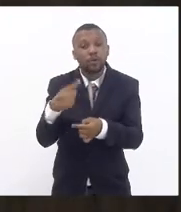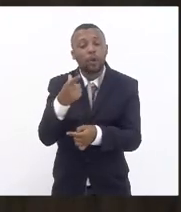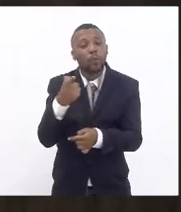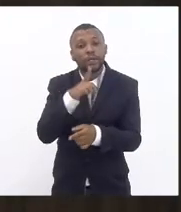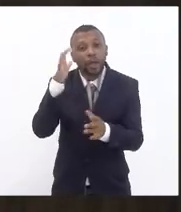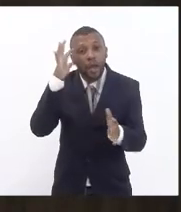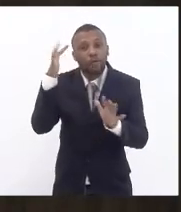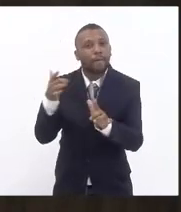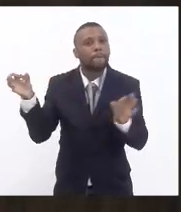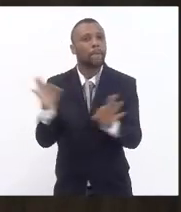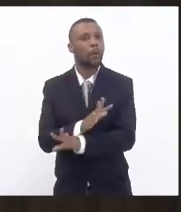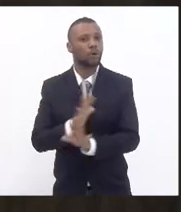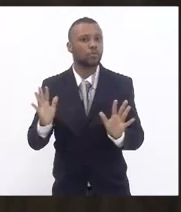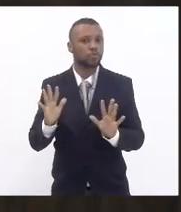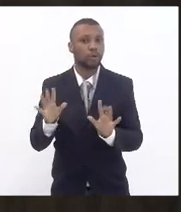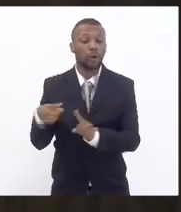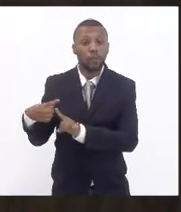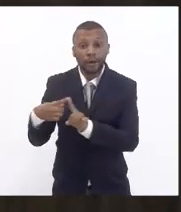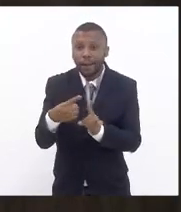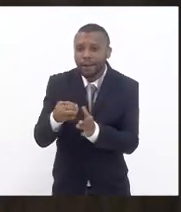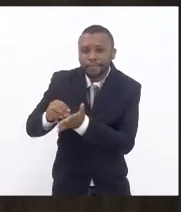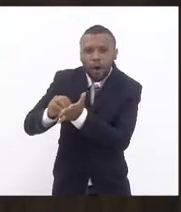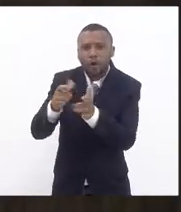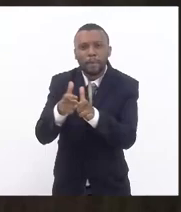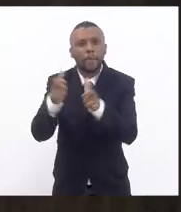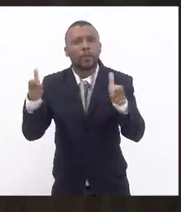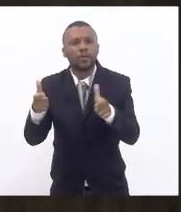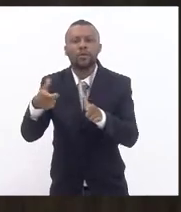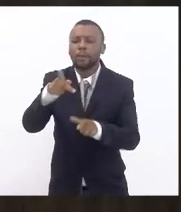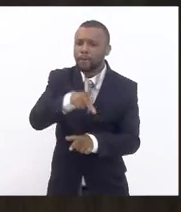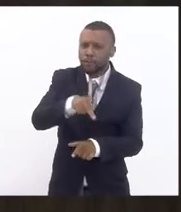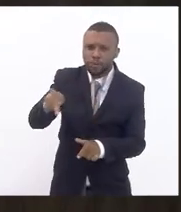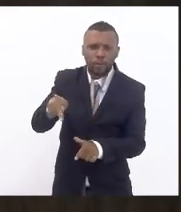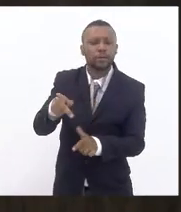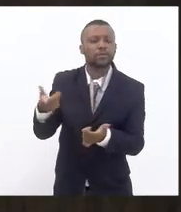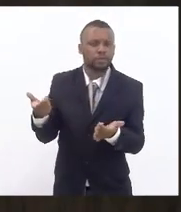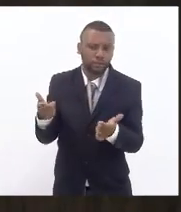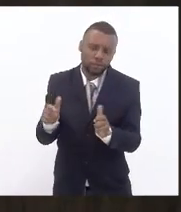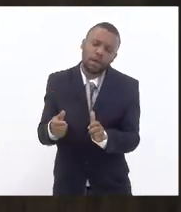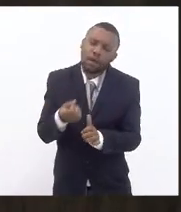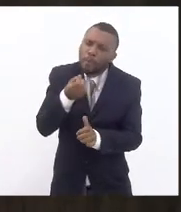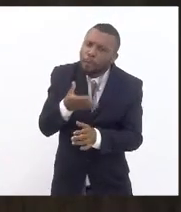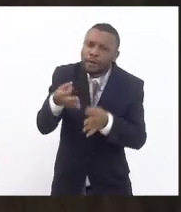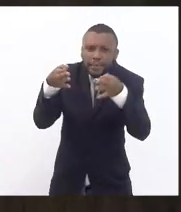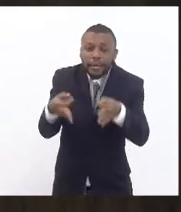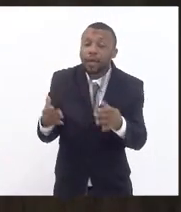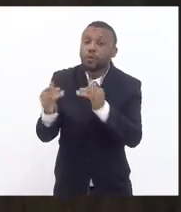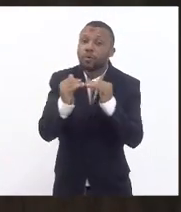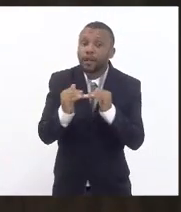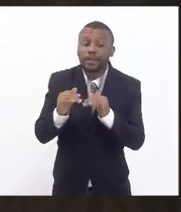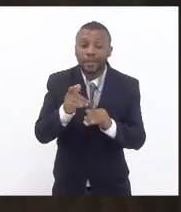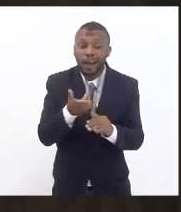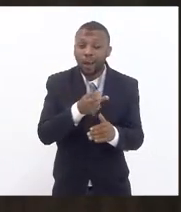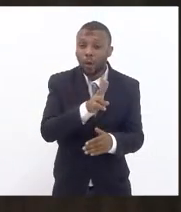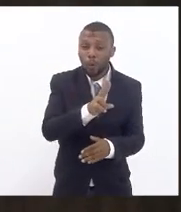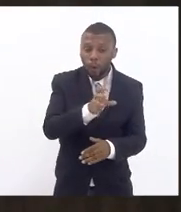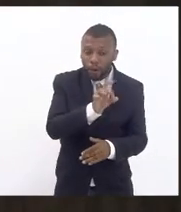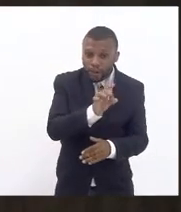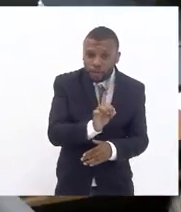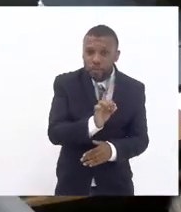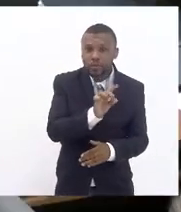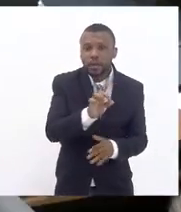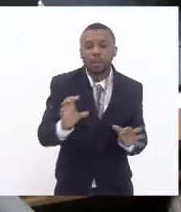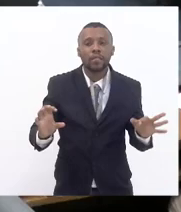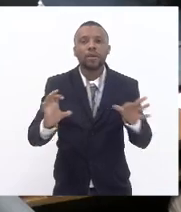isso. Porque, por parte dos professores, é mais do que certo, vocês querem que a UESO seja incorporada na UERJ, até porque o salário de